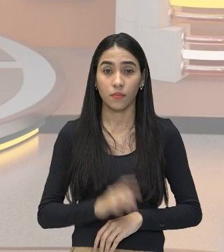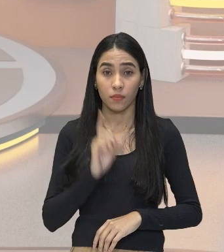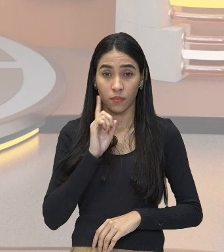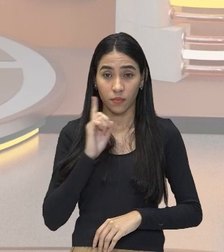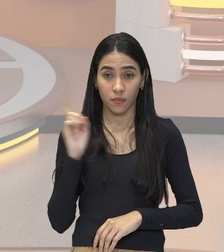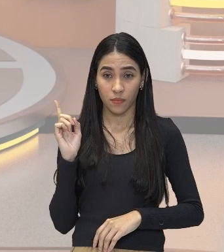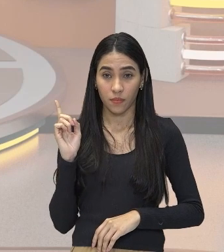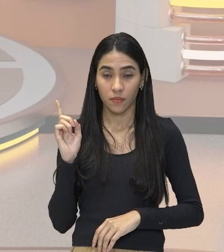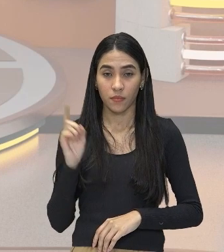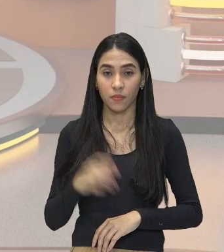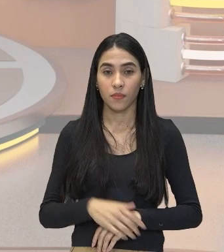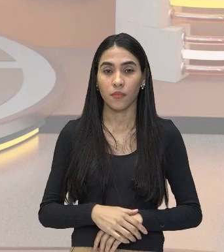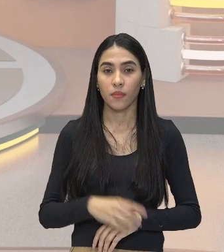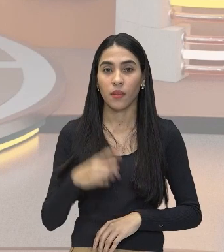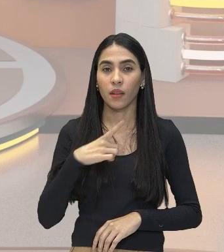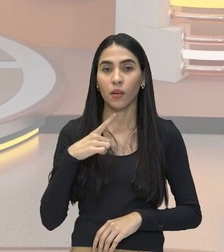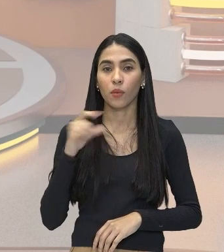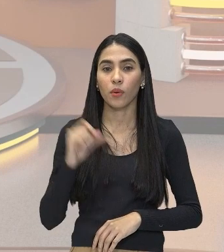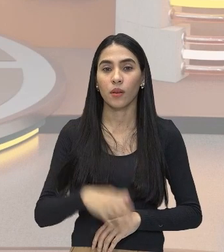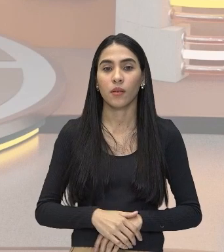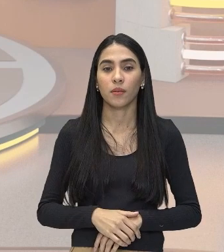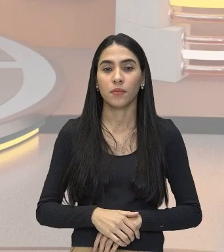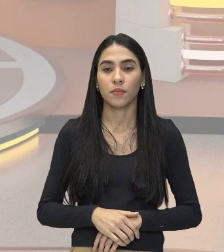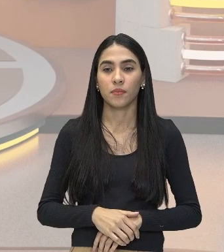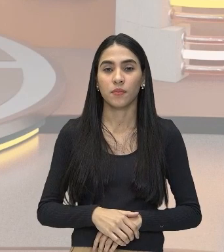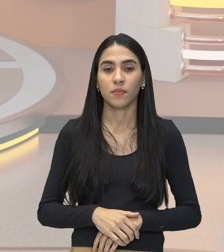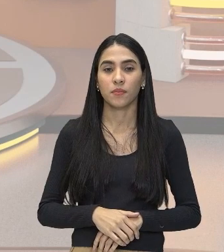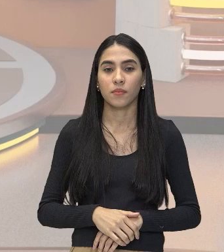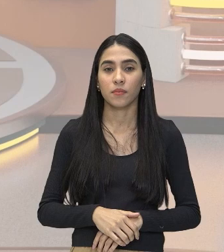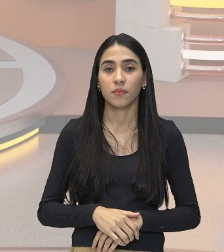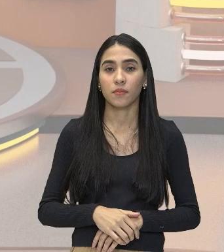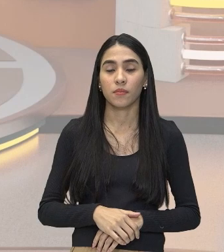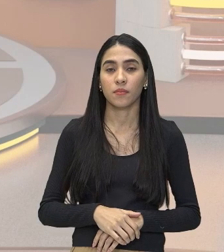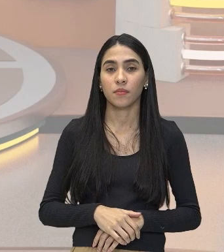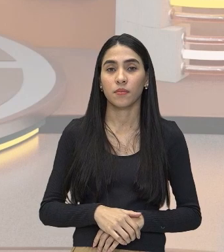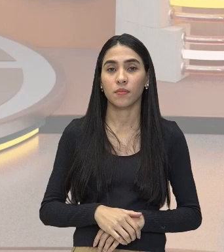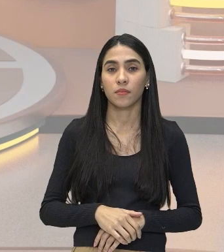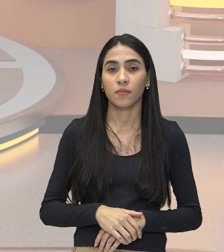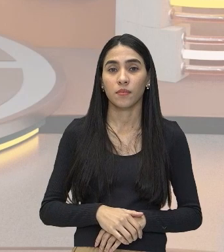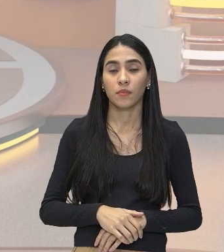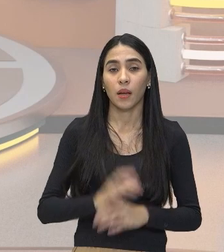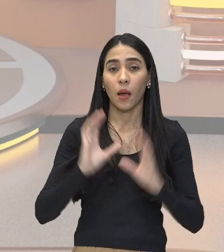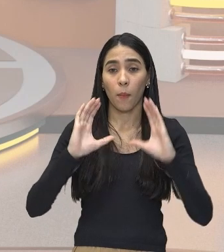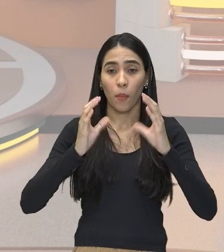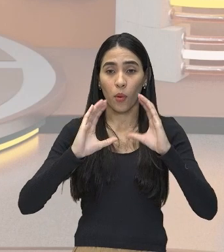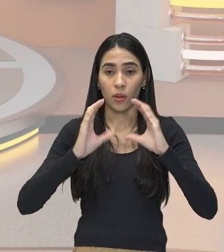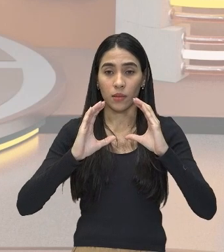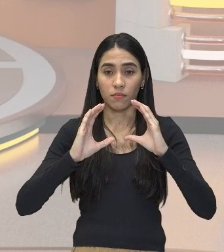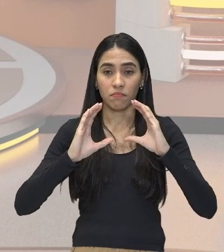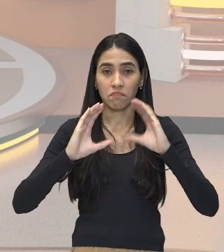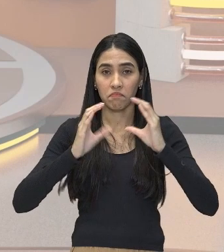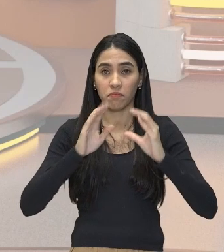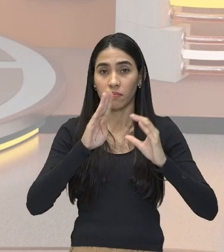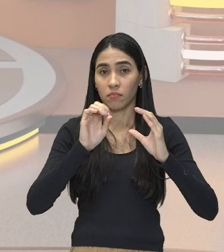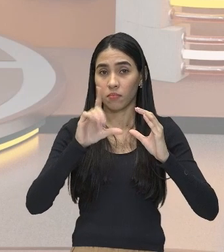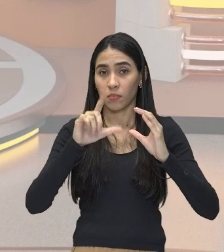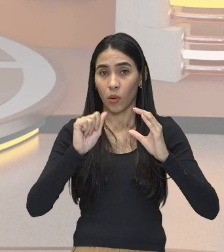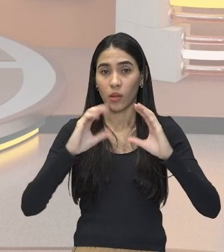Nós estamos vendo aqui o que? Vocês estão vendo uma bola. É uma